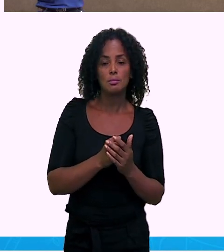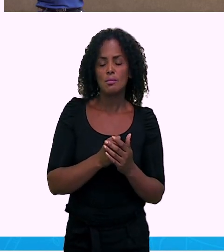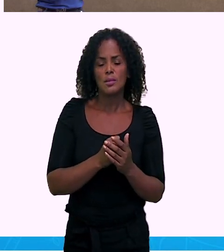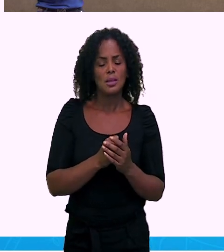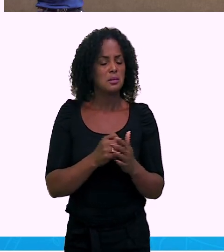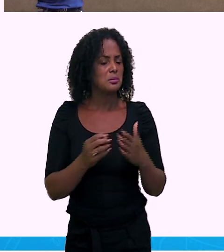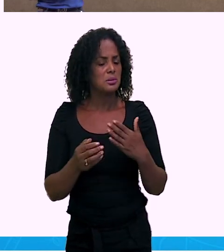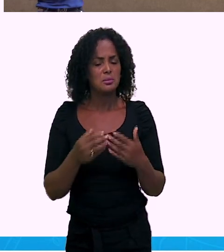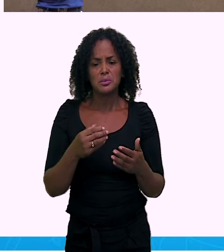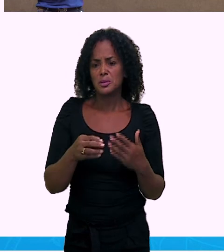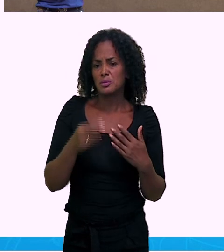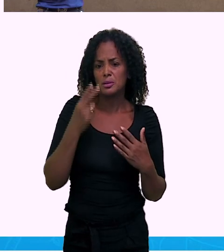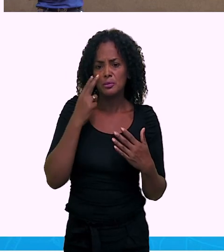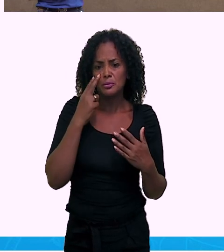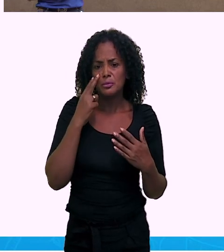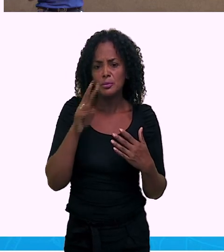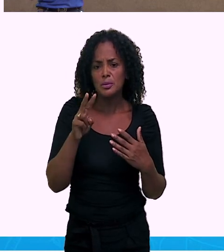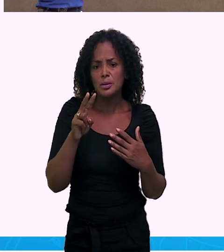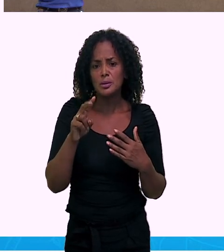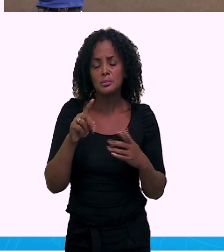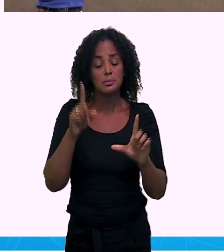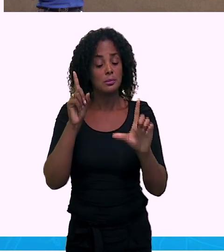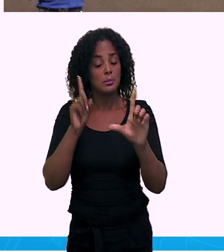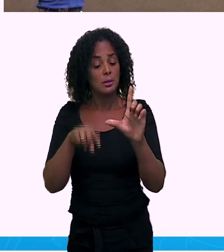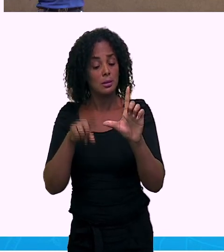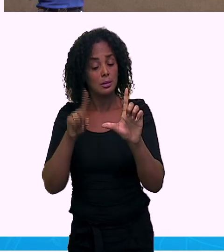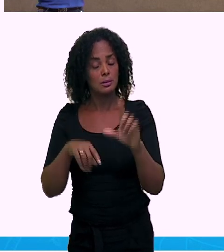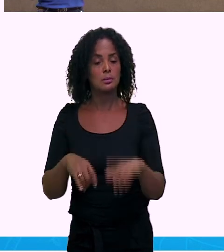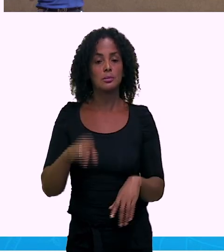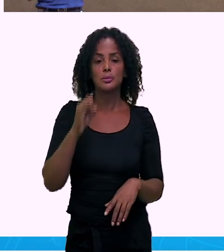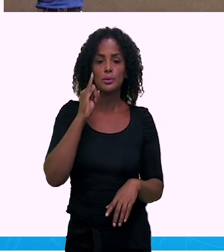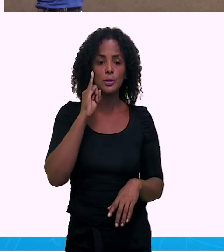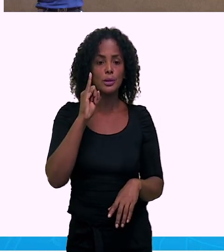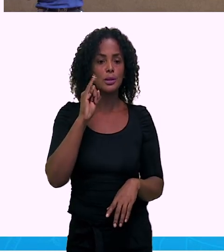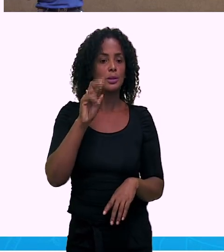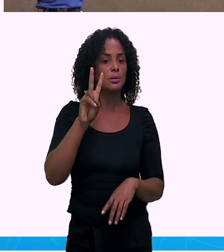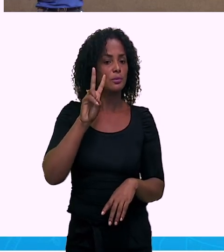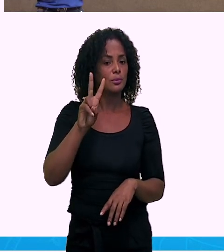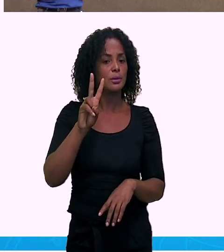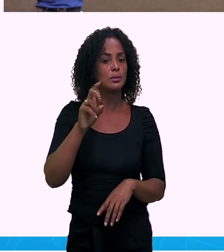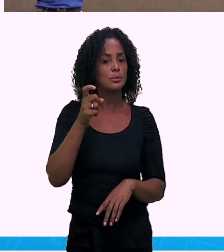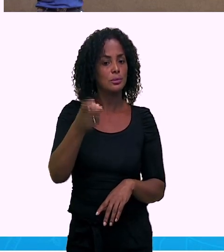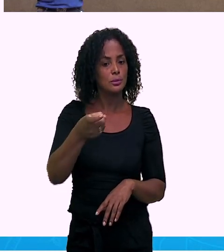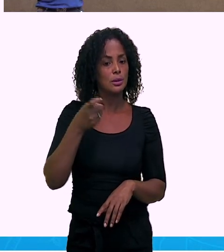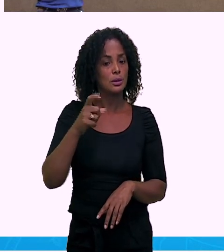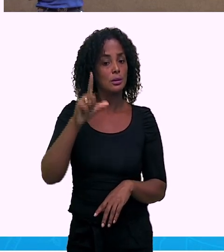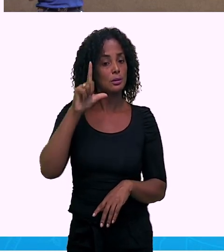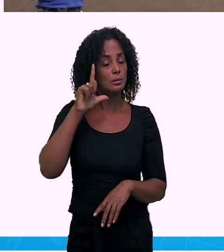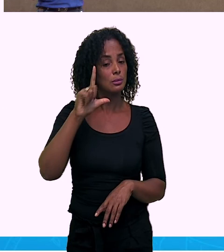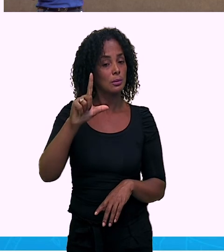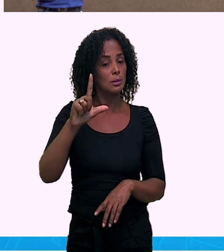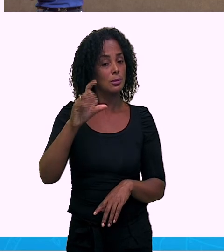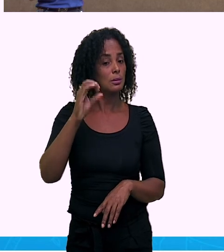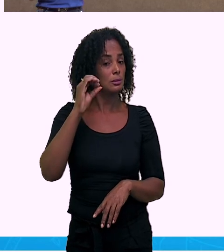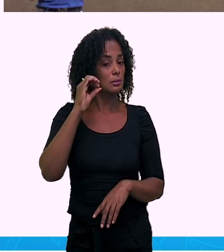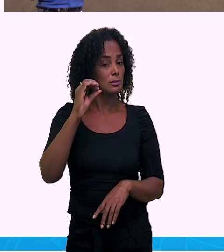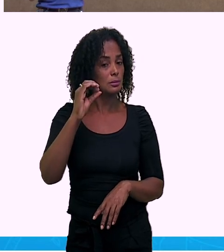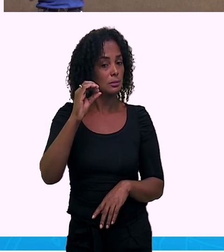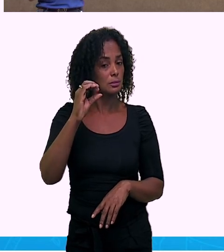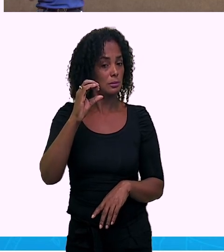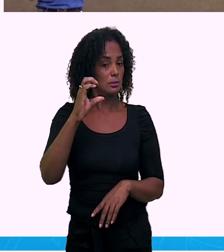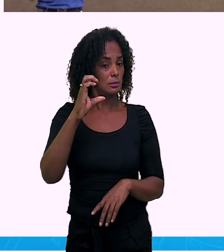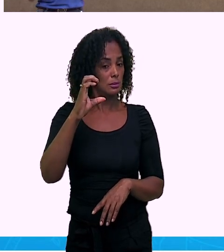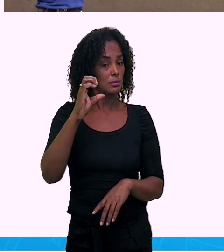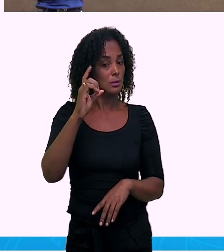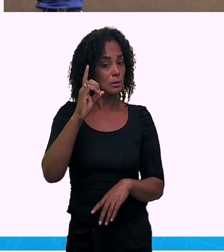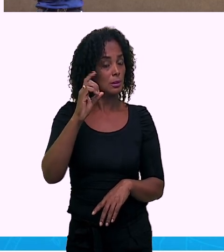vai encontrar essas letras, olha aí. O I, o V, o X, o L, o C, o